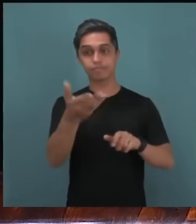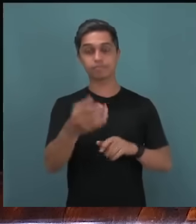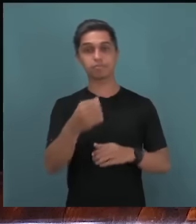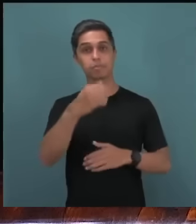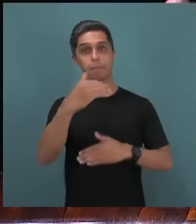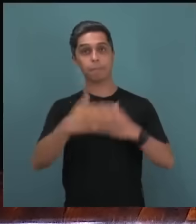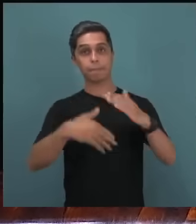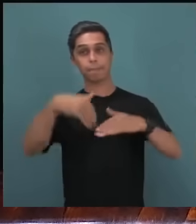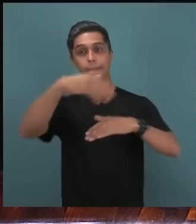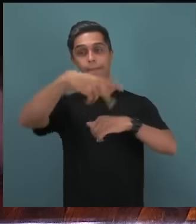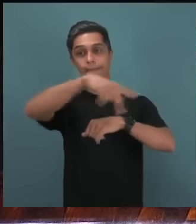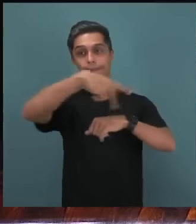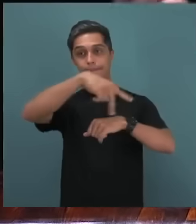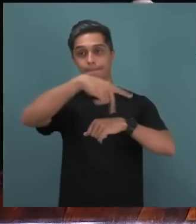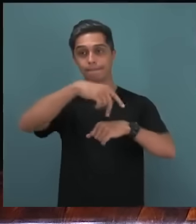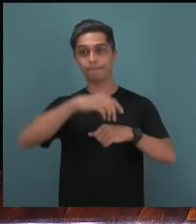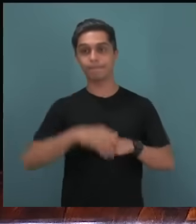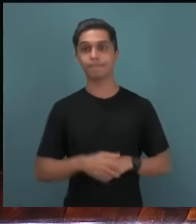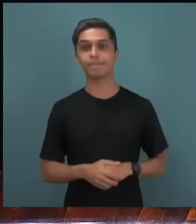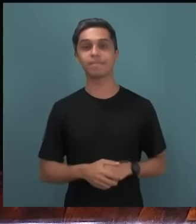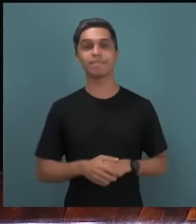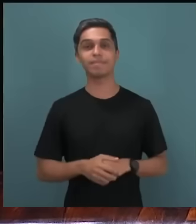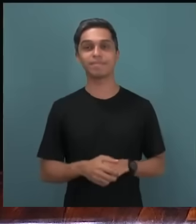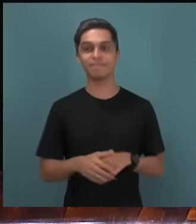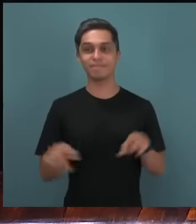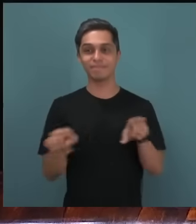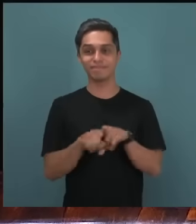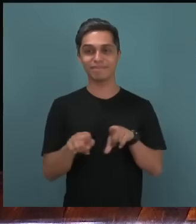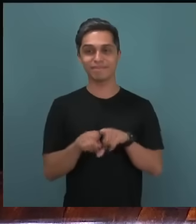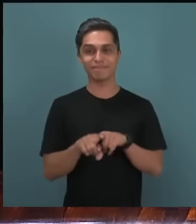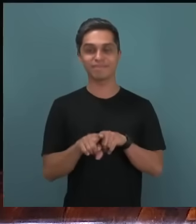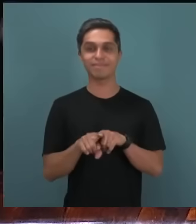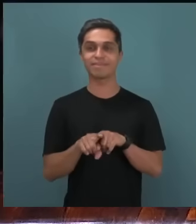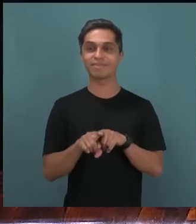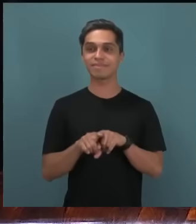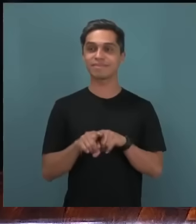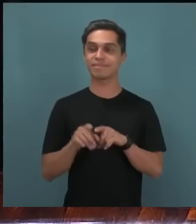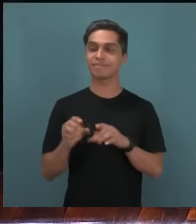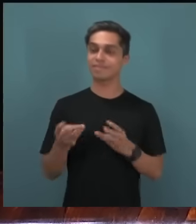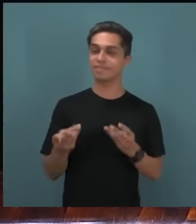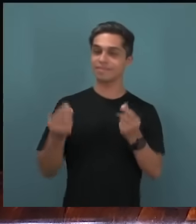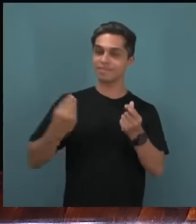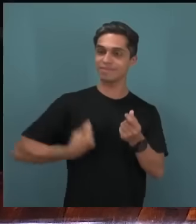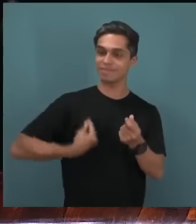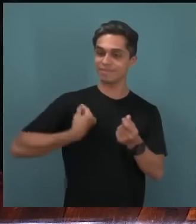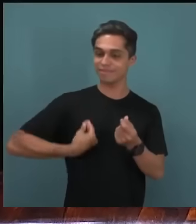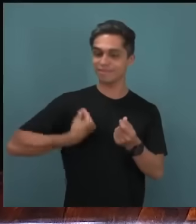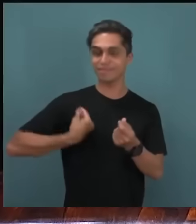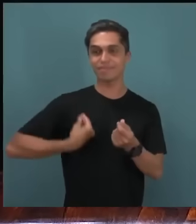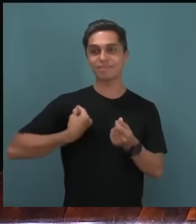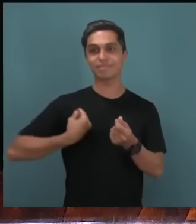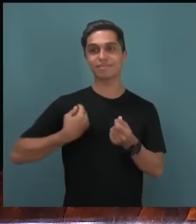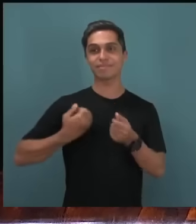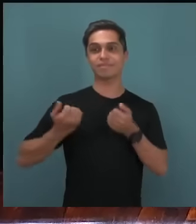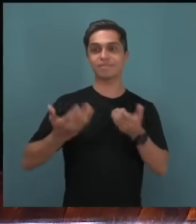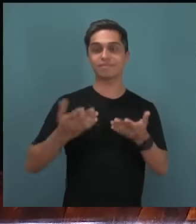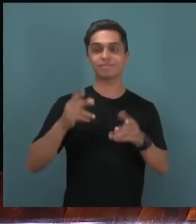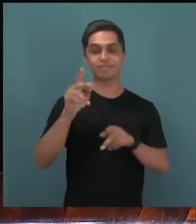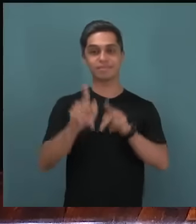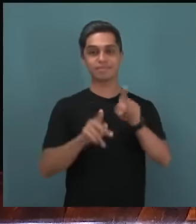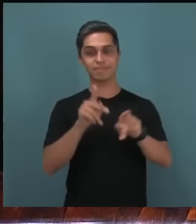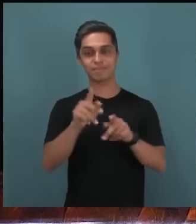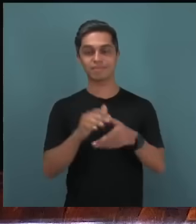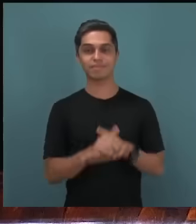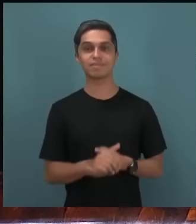país diferente e colaborar para a melhoria da qualidade de vida do nosso povo.